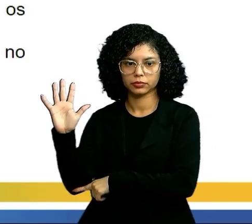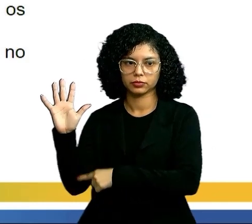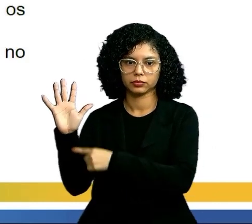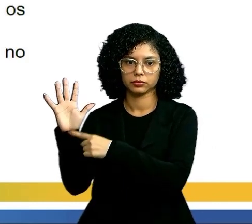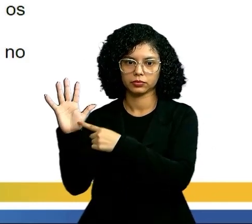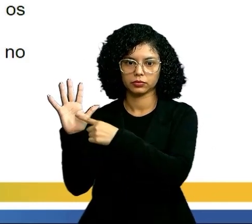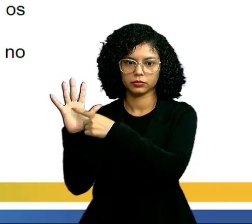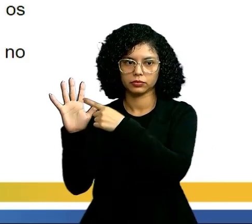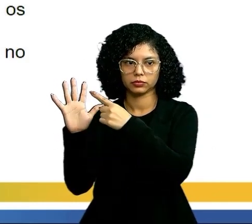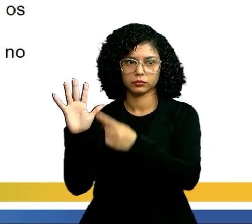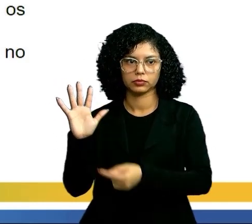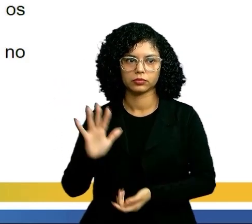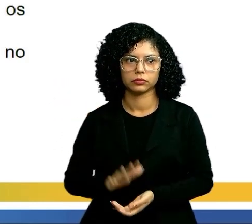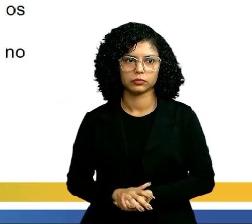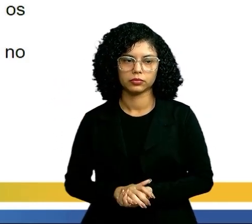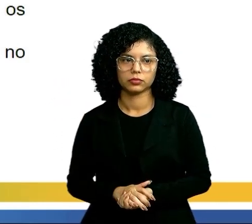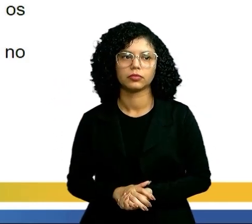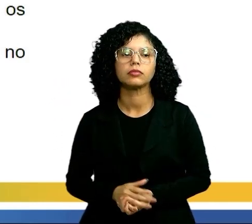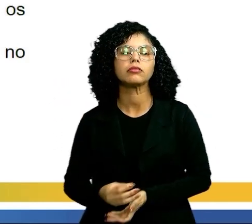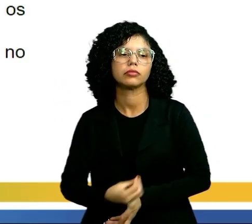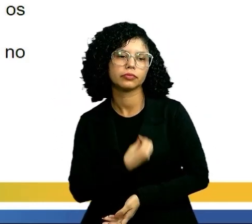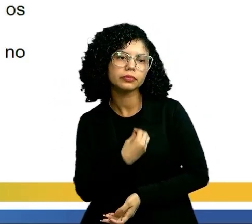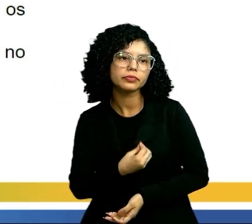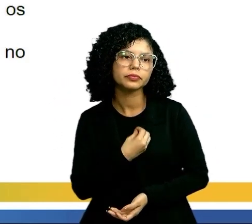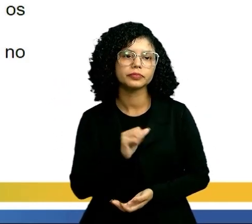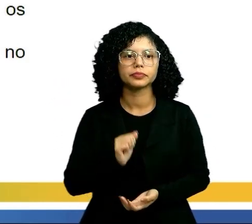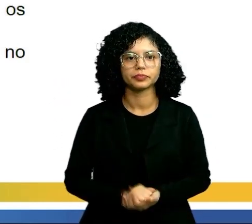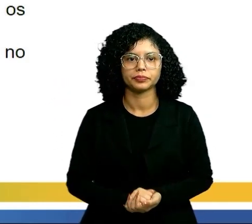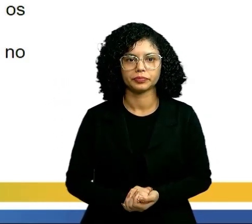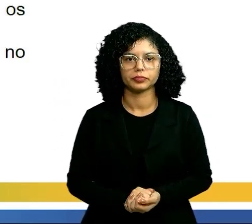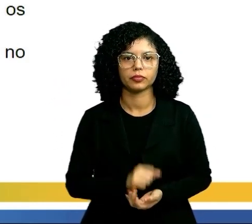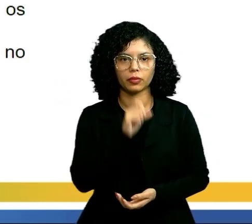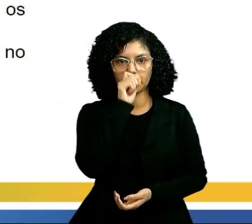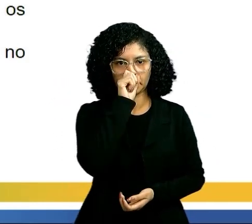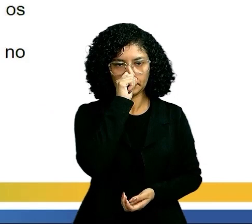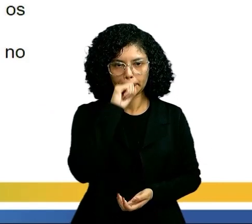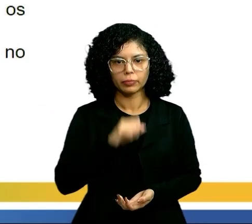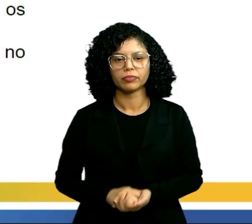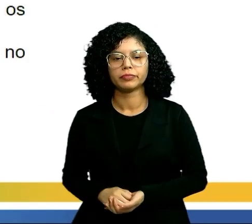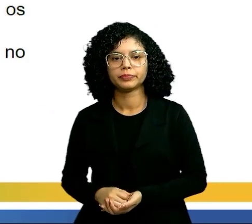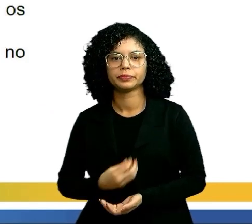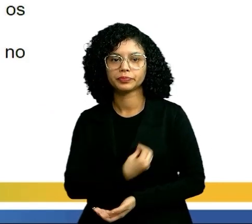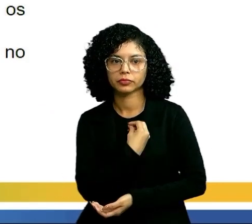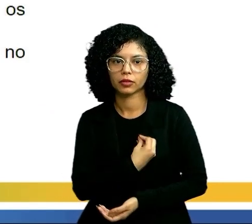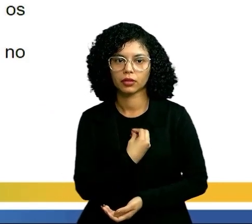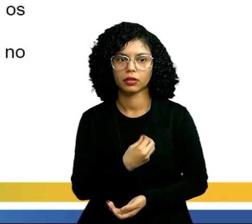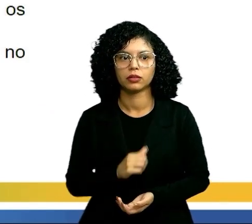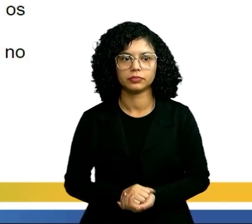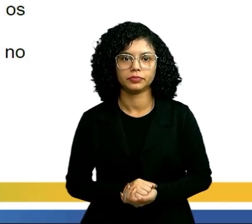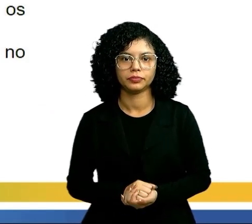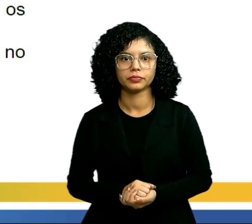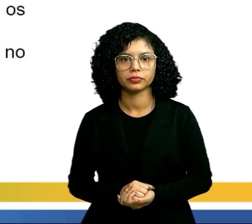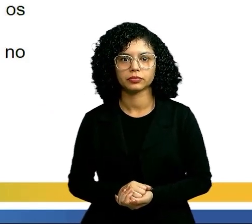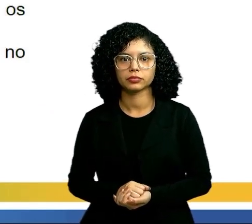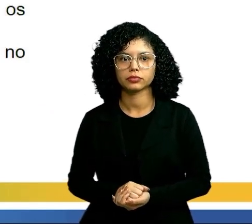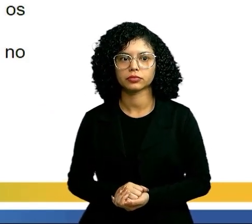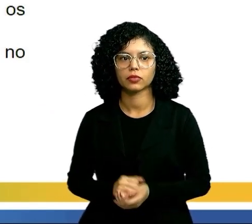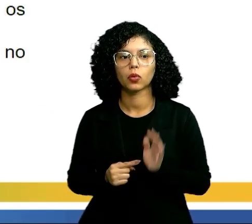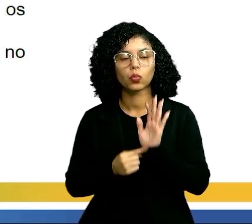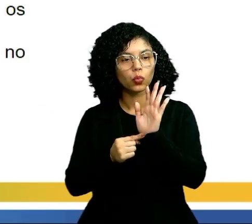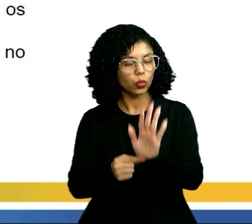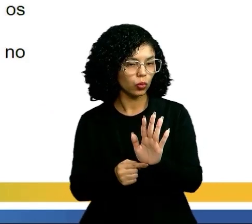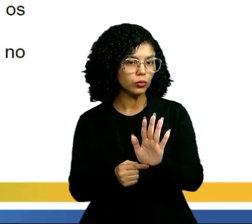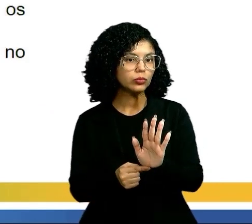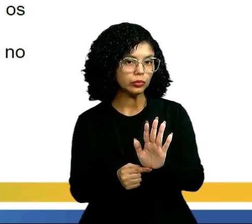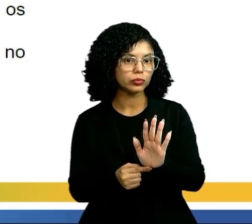citei agora há pouco para vocês ali, o monumento feito pelo Oscar Niemeyer. Nessa charge, né, o destaque da charge refere-se